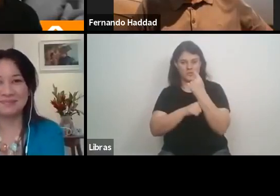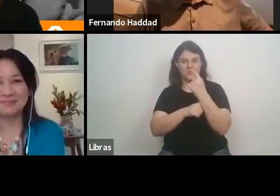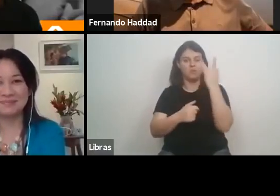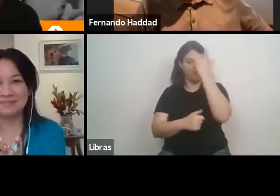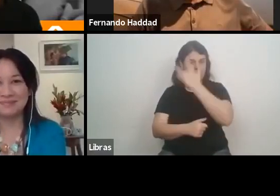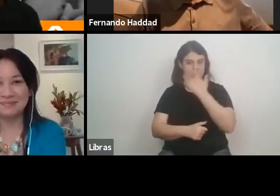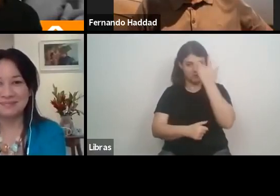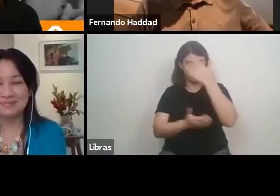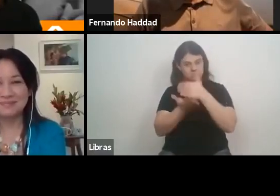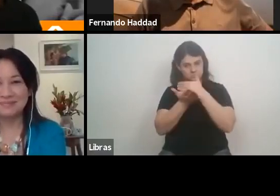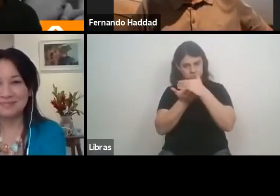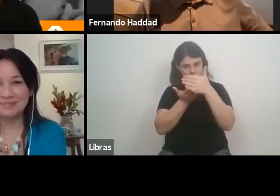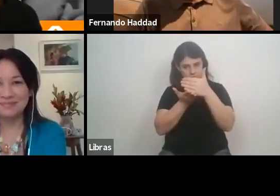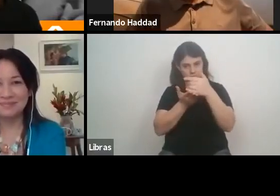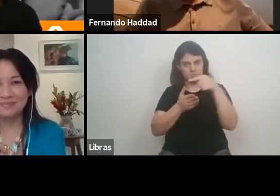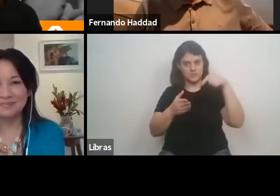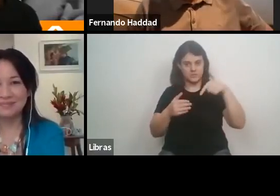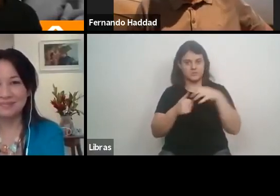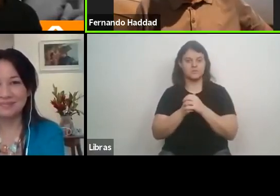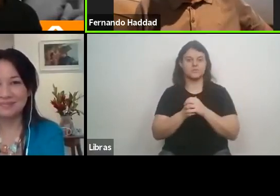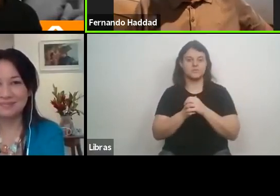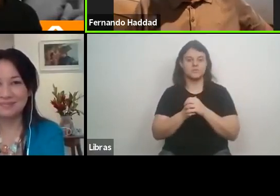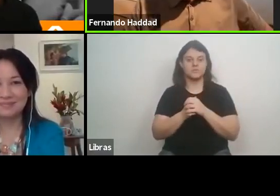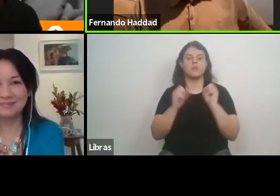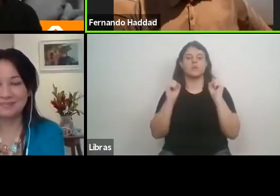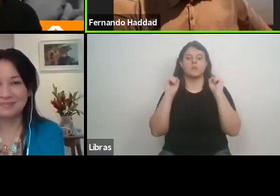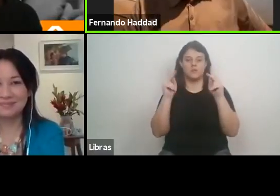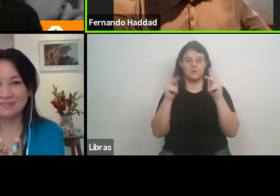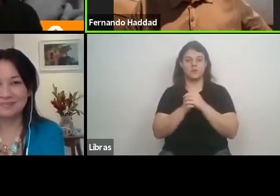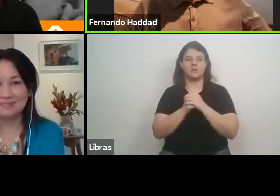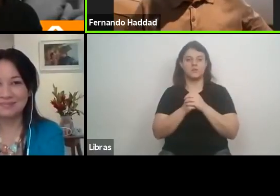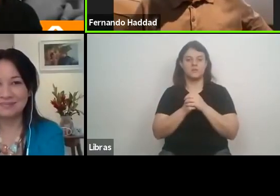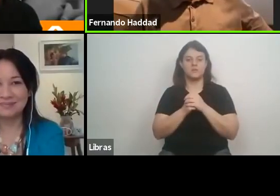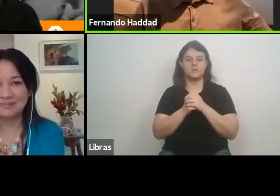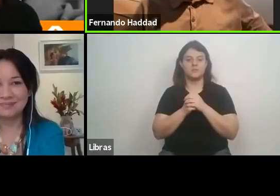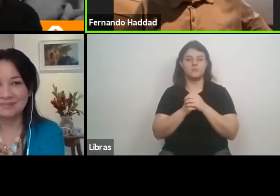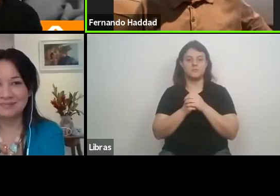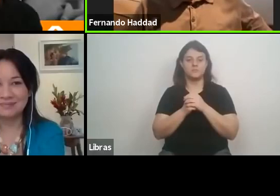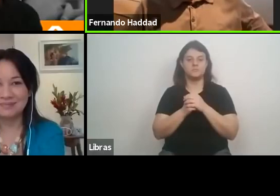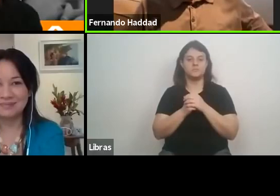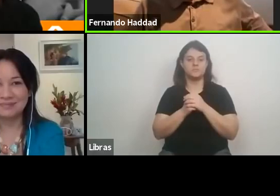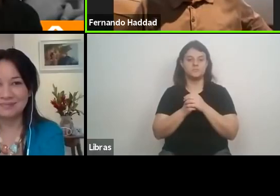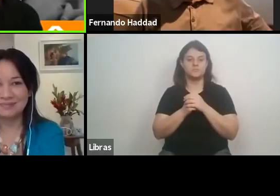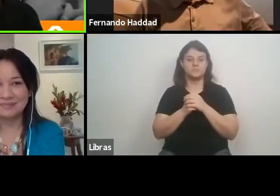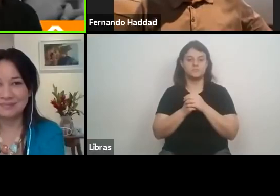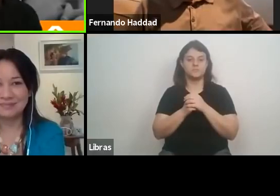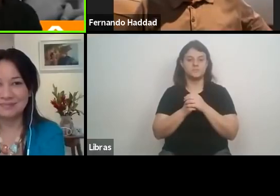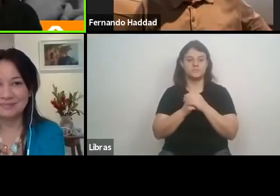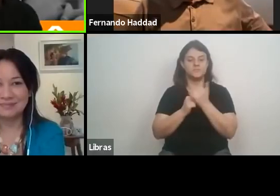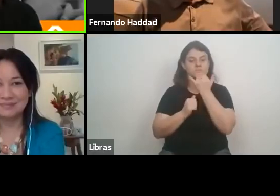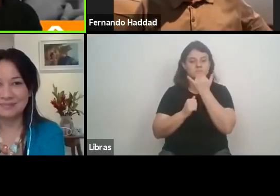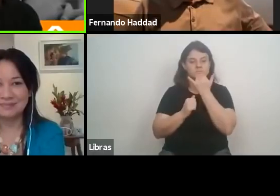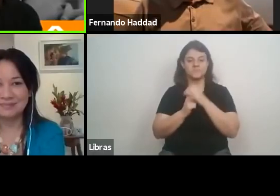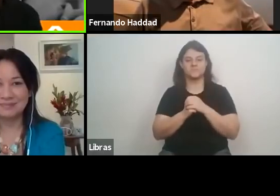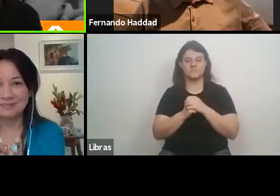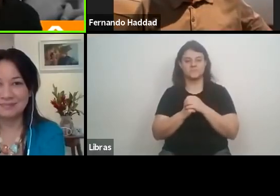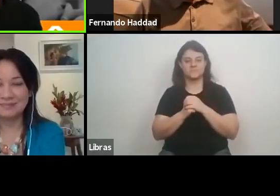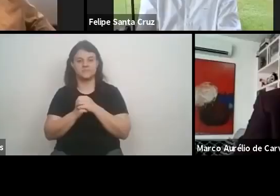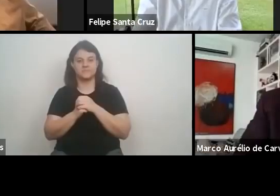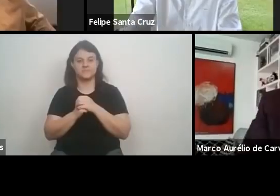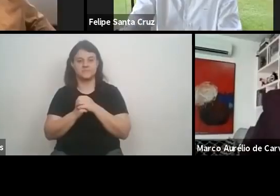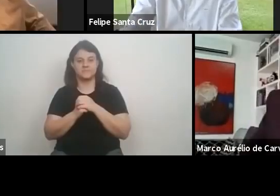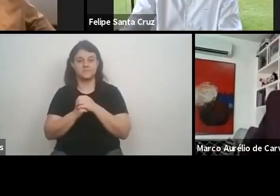Haddad inicia, então, esse bloco. Tá bem. Ah, então olha, Haddad, vamos lá. Desculpa.